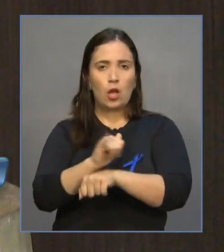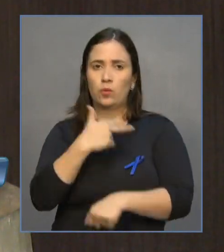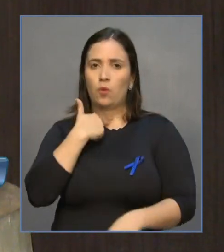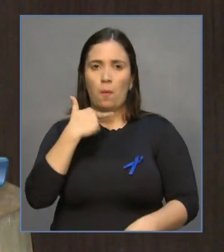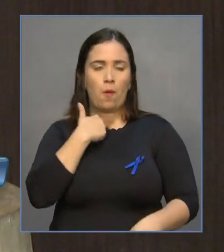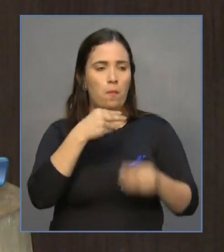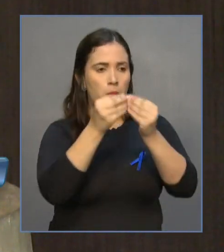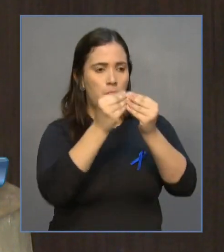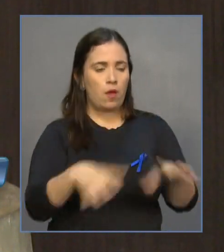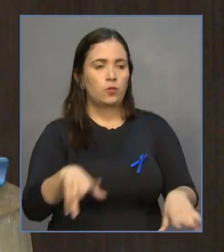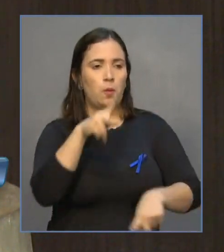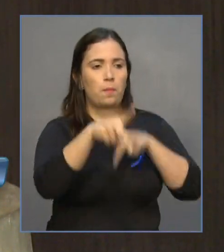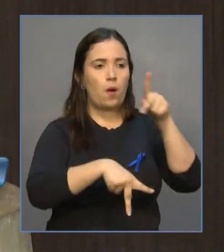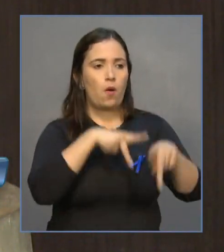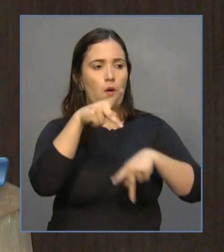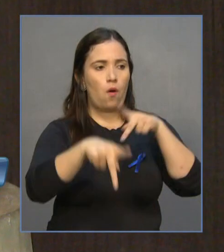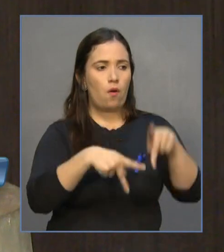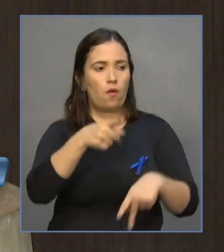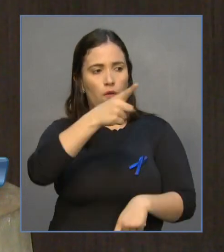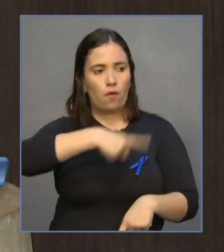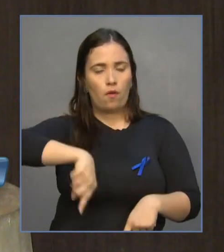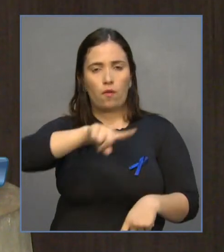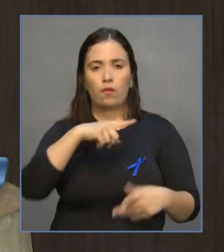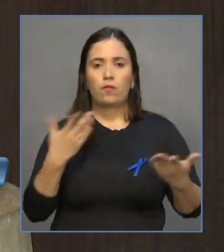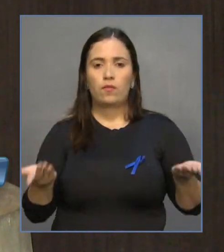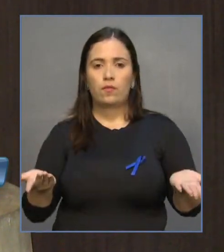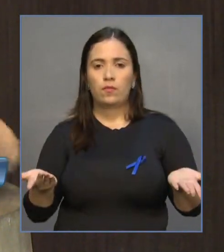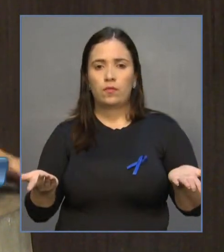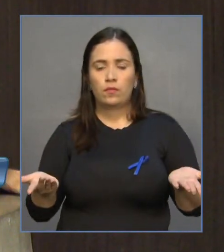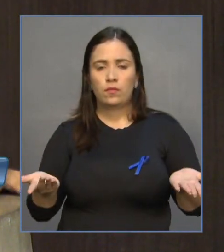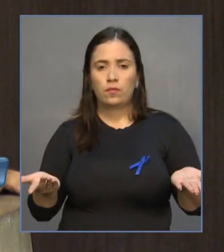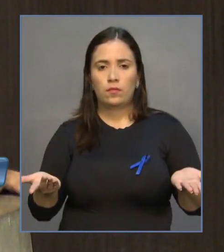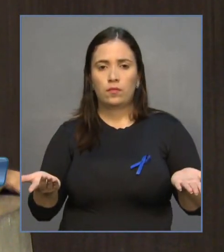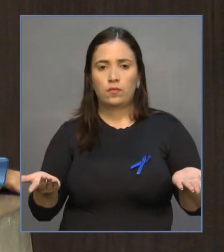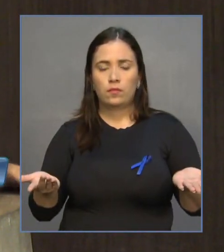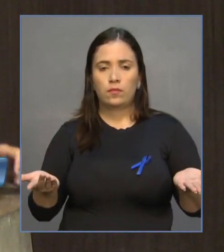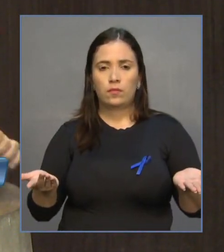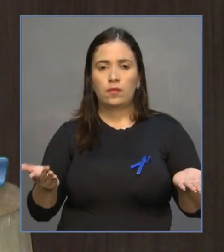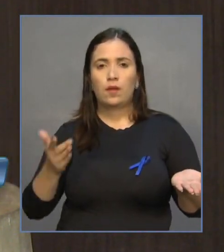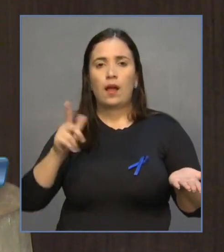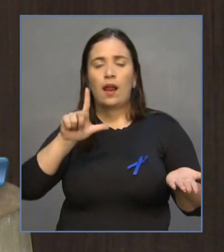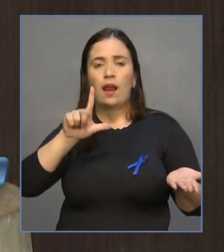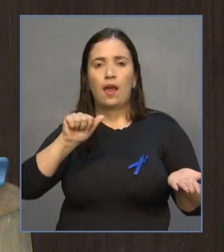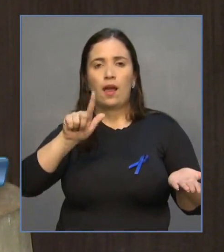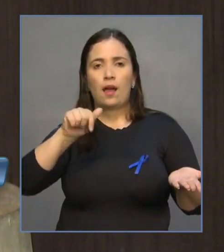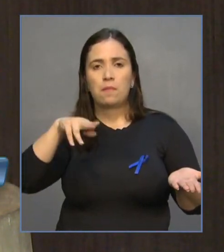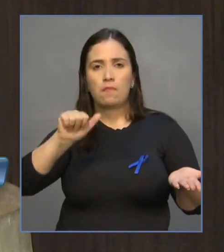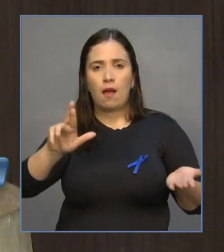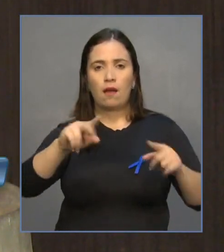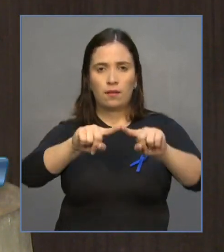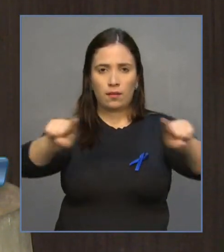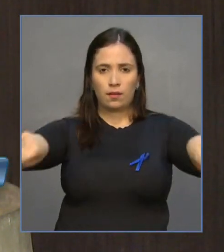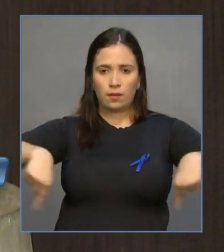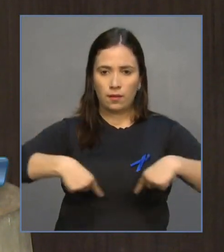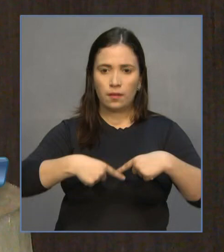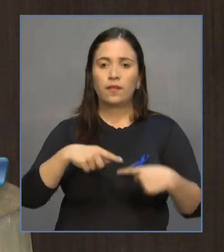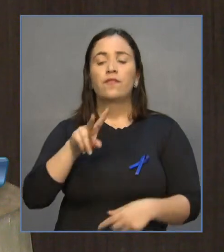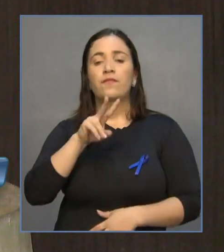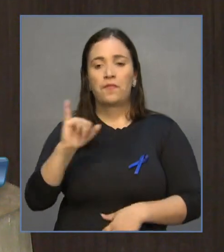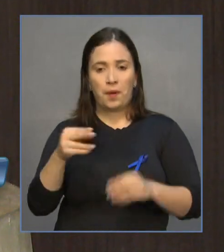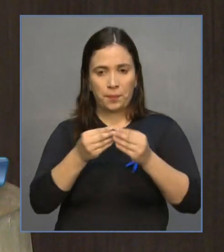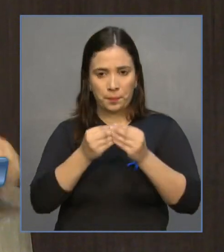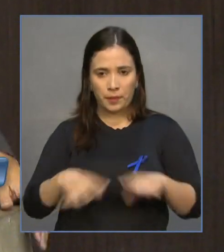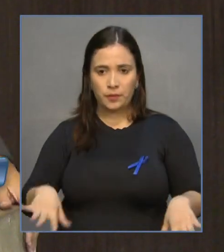doce daquele povo, do Campo de Dunas, do Lago Amado Cauípe, trará prejuízos